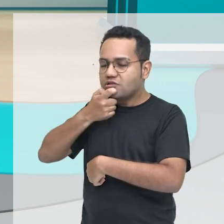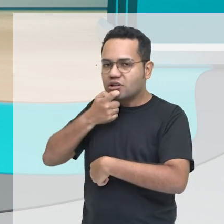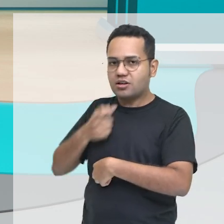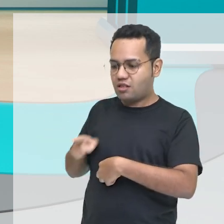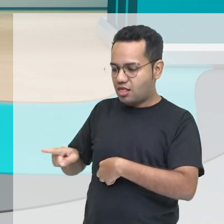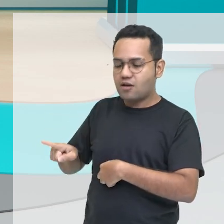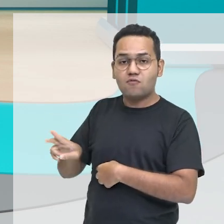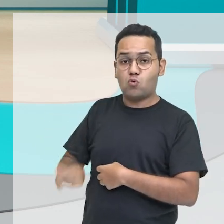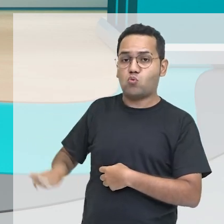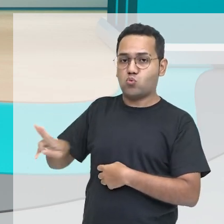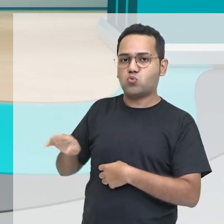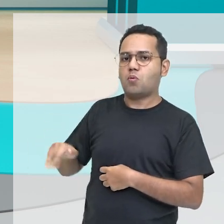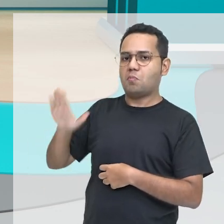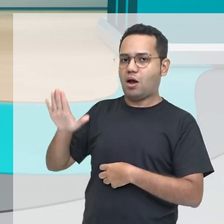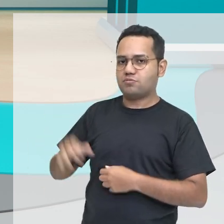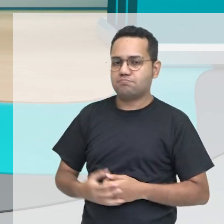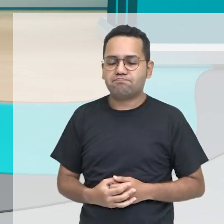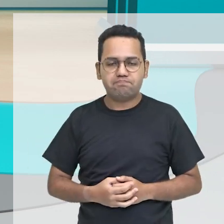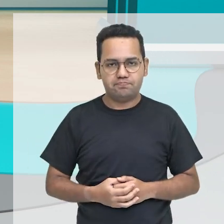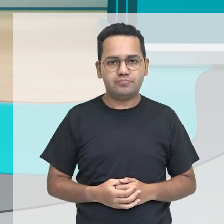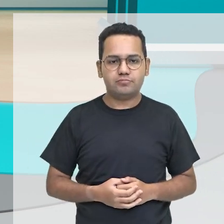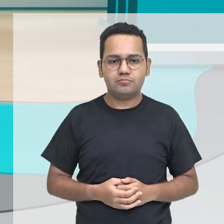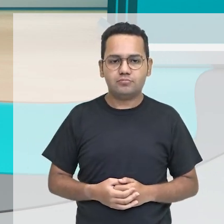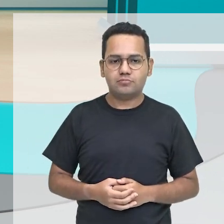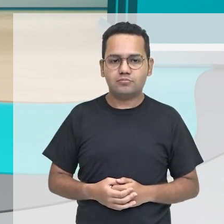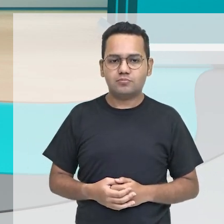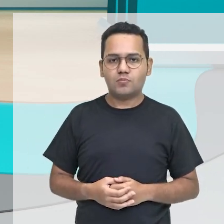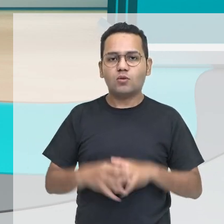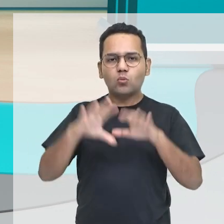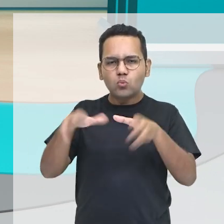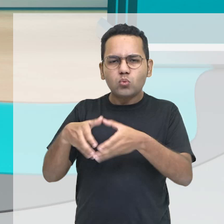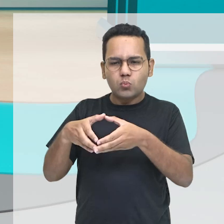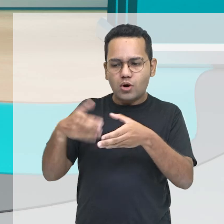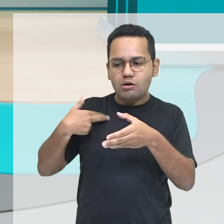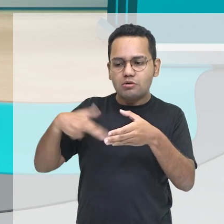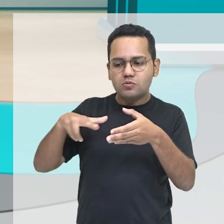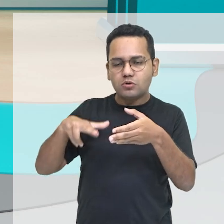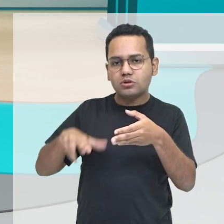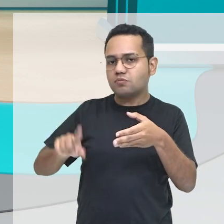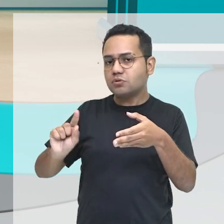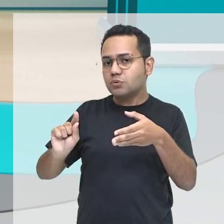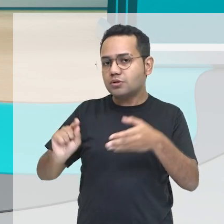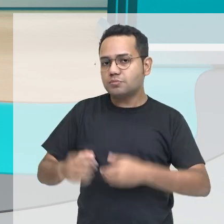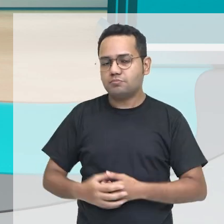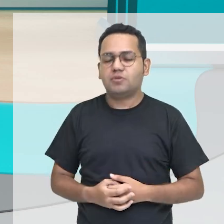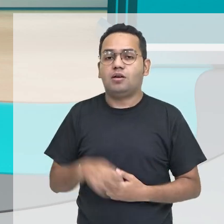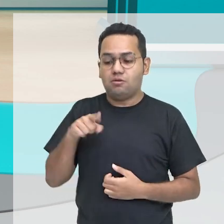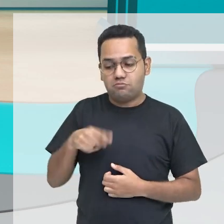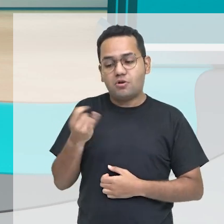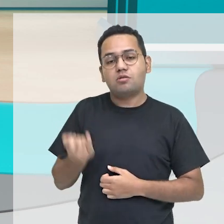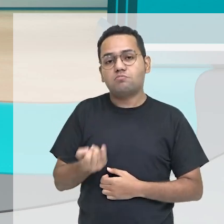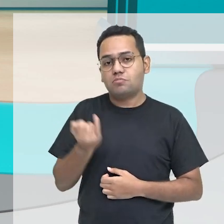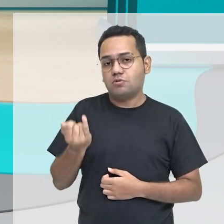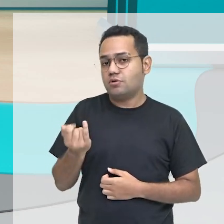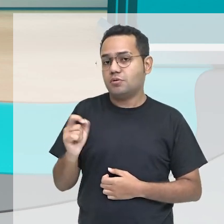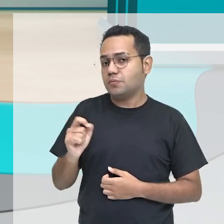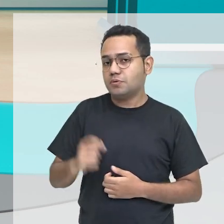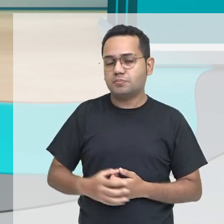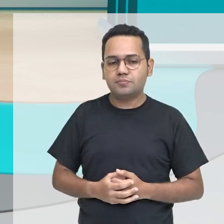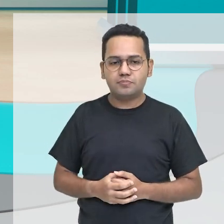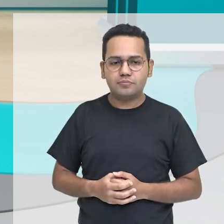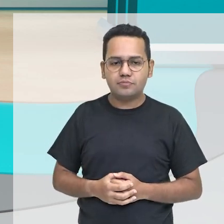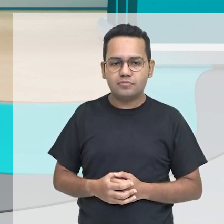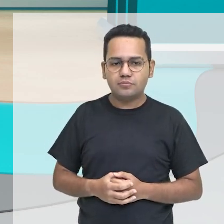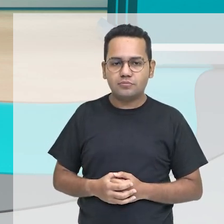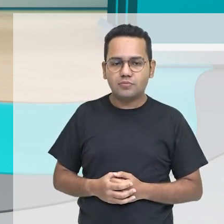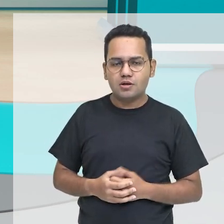os missionários cristãos, eles desempenharam um papel muito importante de espalhar